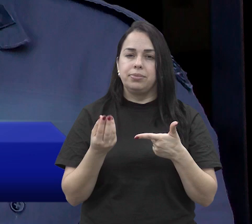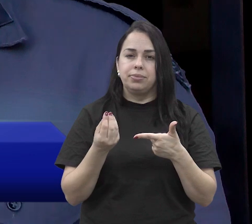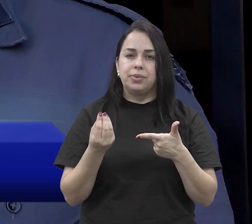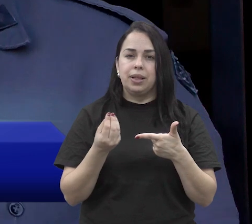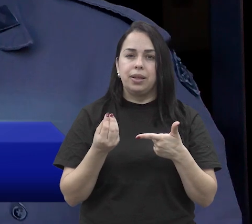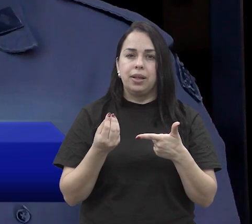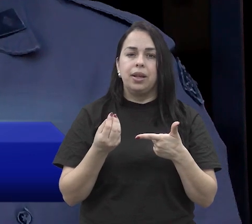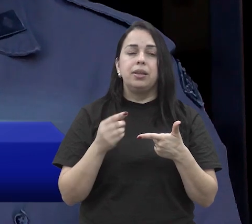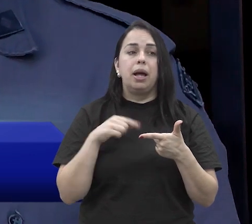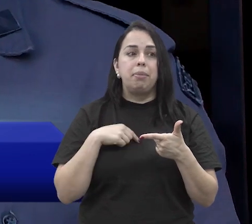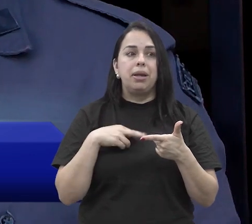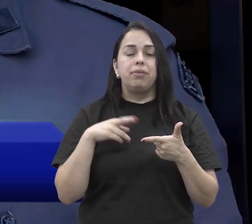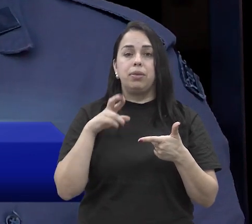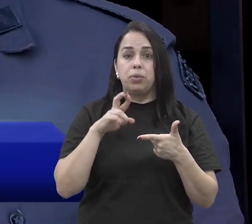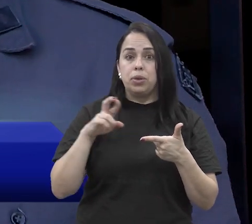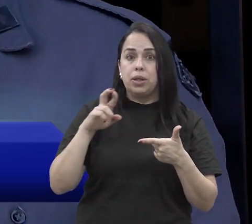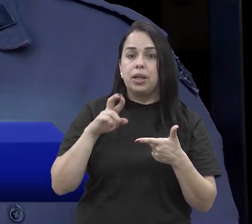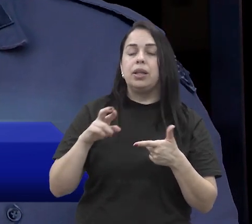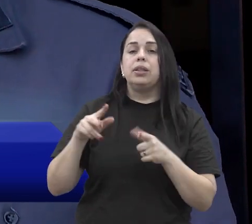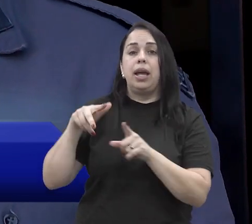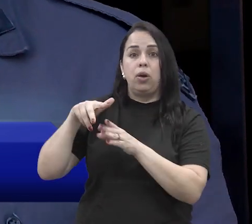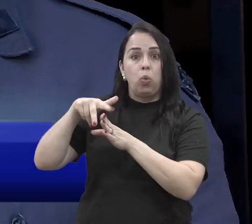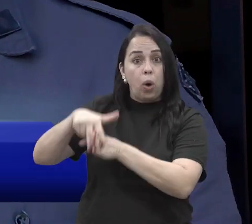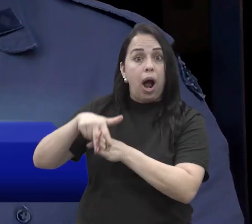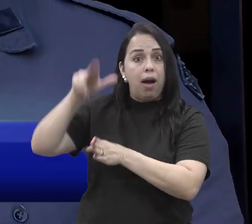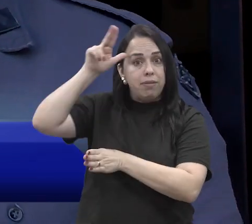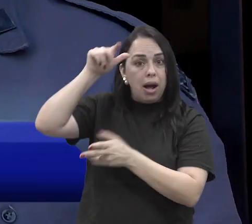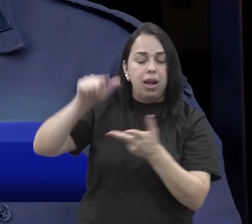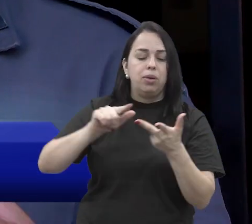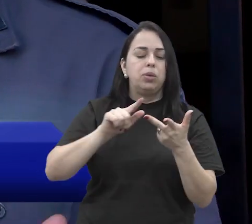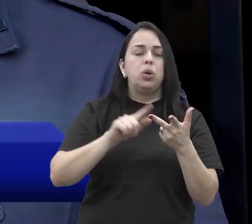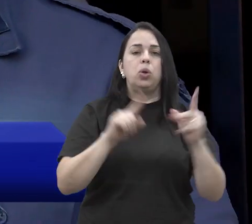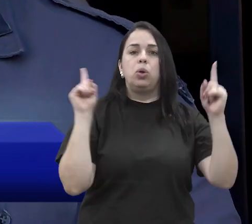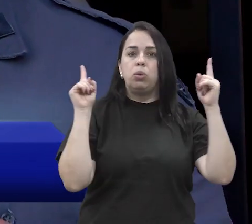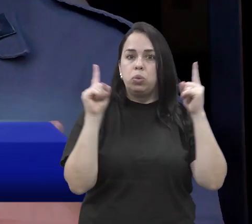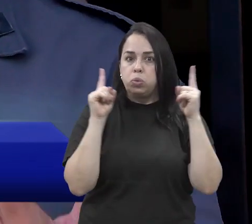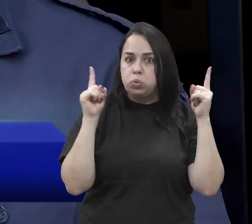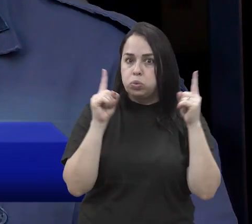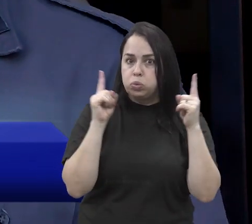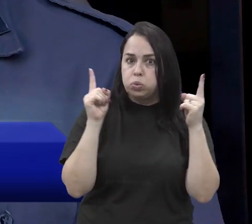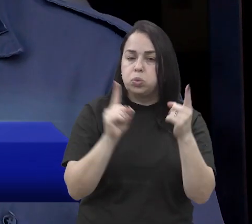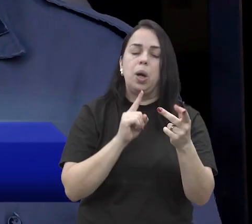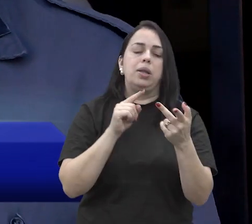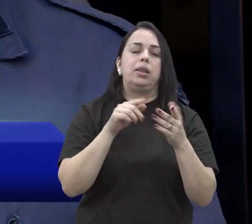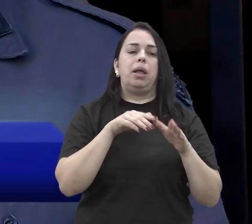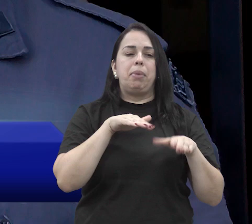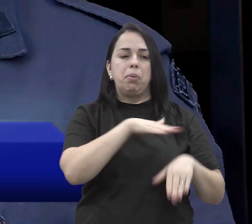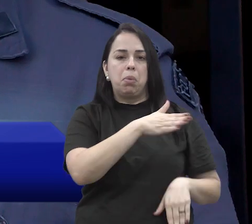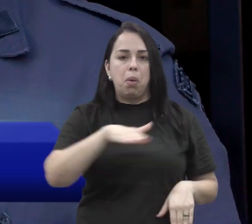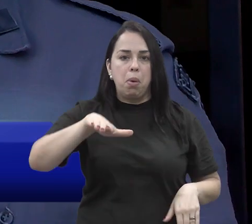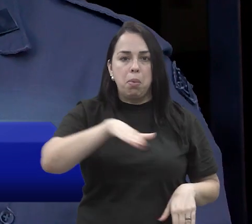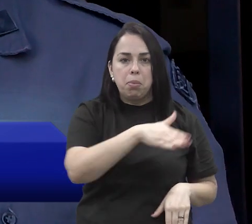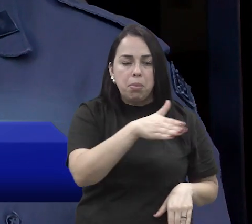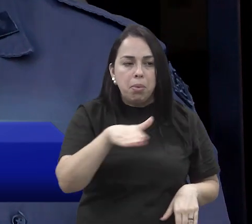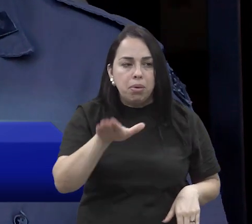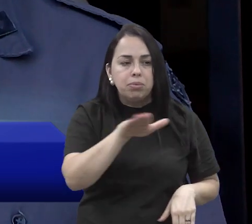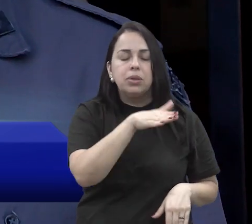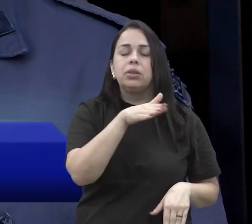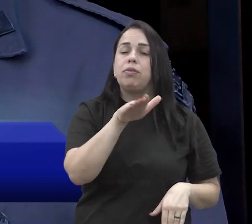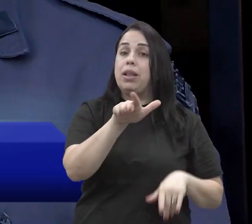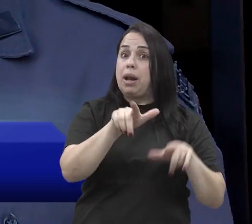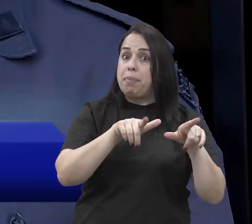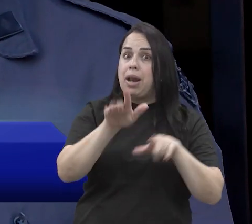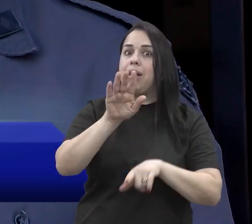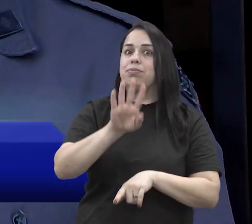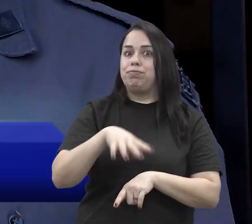um número maior de modalidades de policiamento. Então teremos o apoio da cavalaria, apoio das viaturas, né, uma maximização do efetivo disponível nas viaturas que